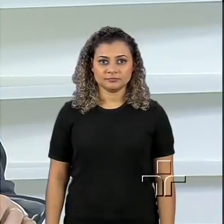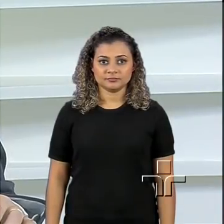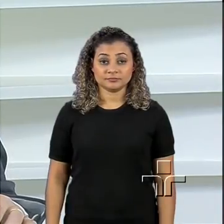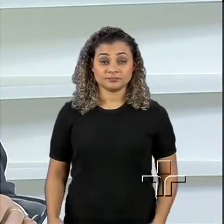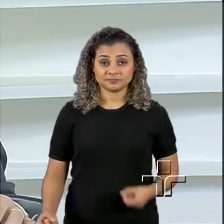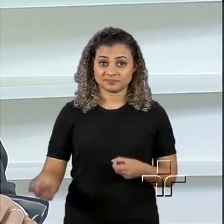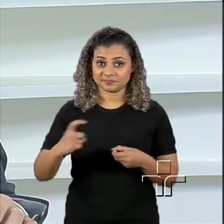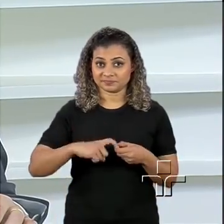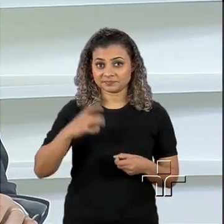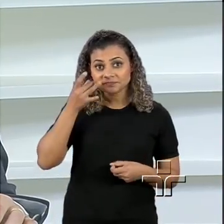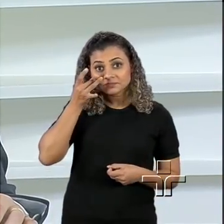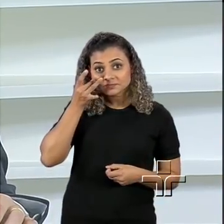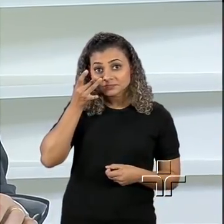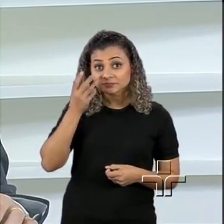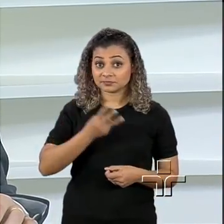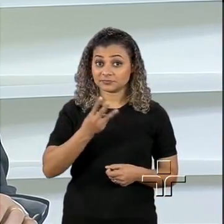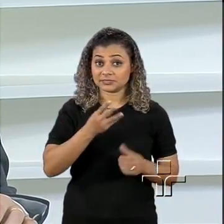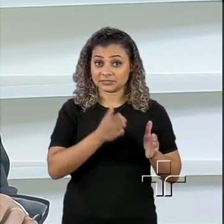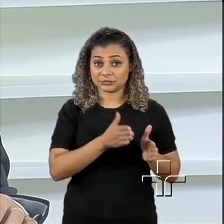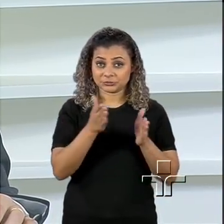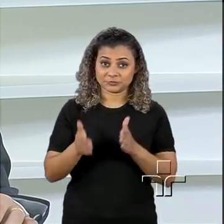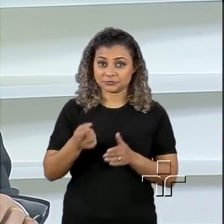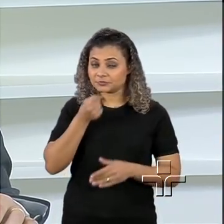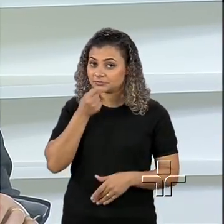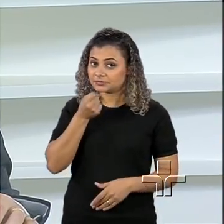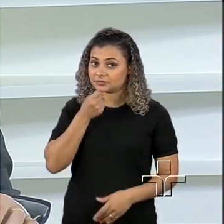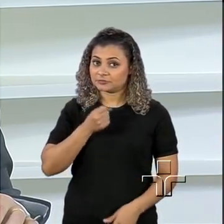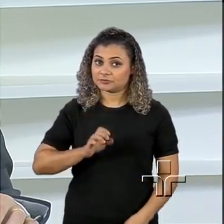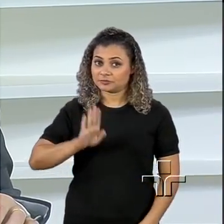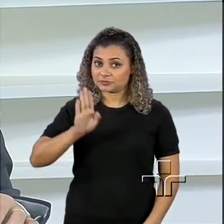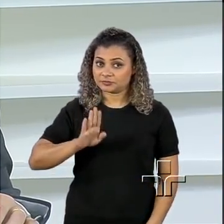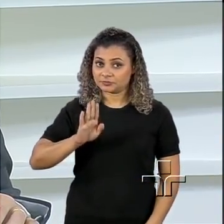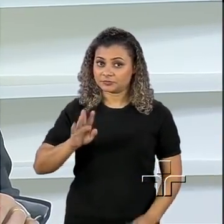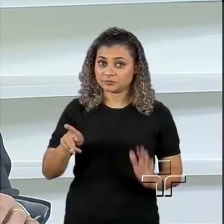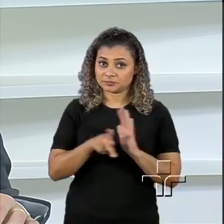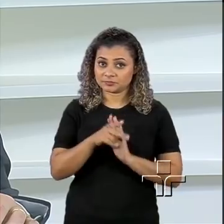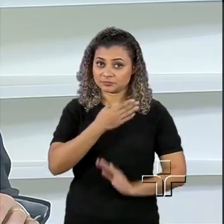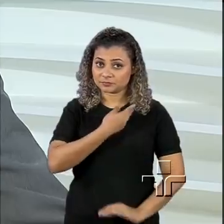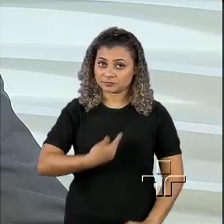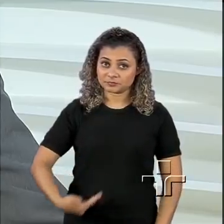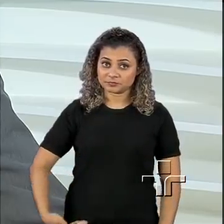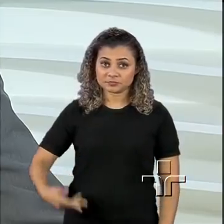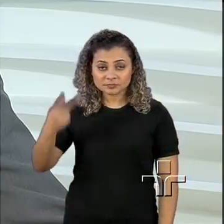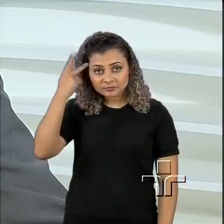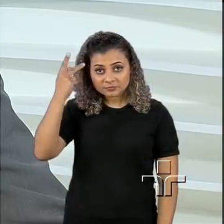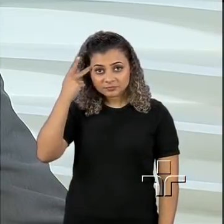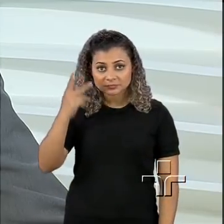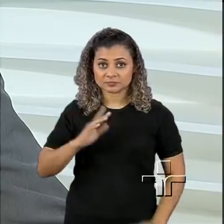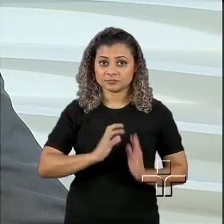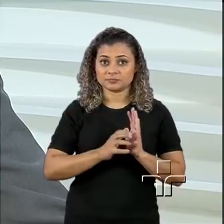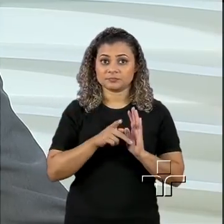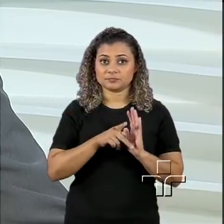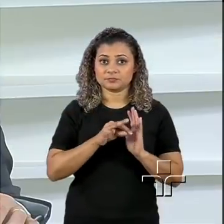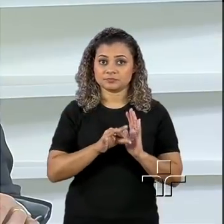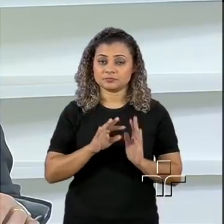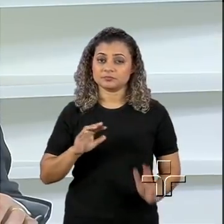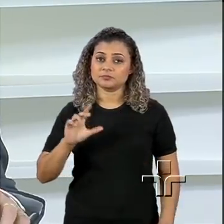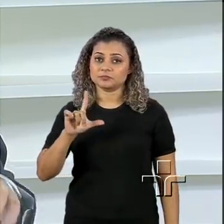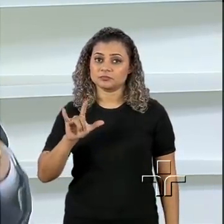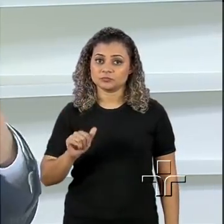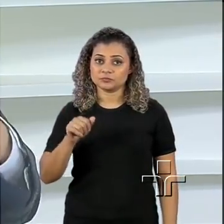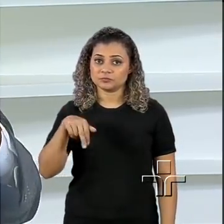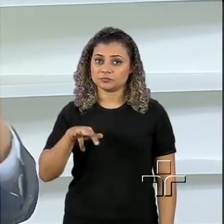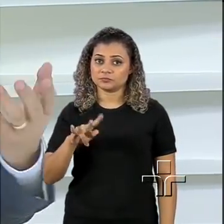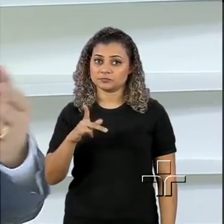Estamos de volta ao vivo para o terceiro bloco da entrevista com o pré-candidato do PT ao governo de São Paulo, Luiz Marinho.